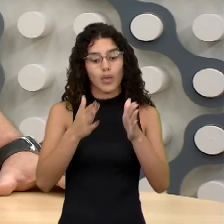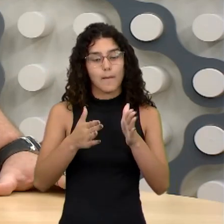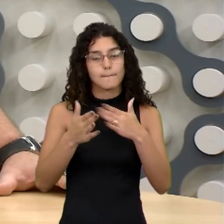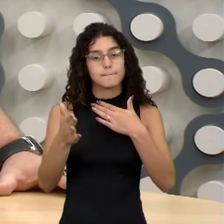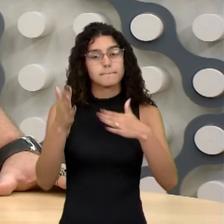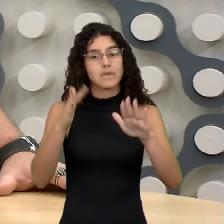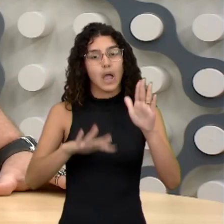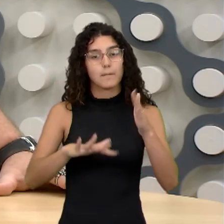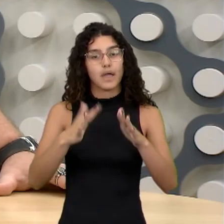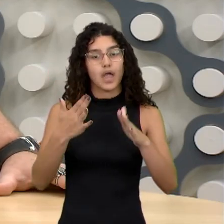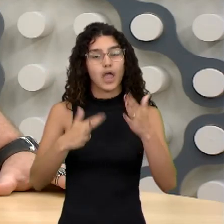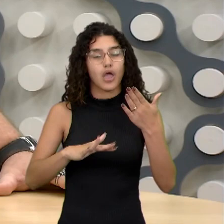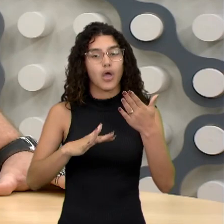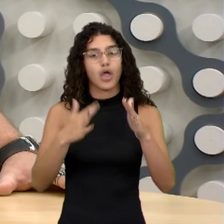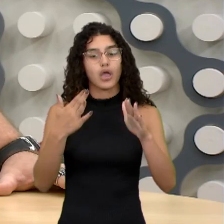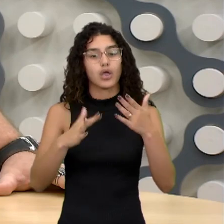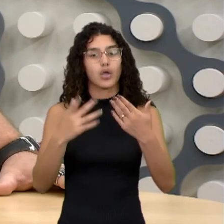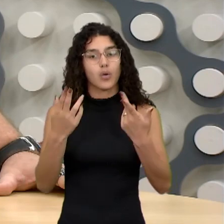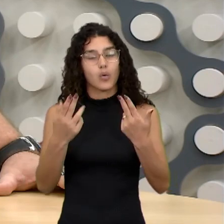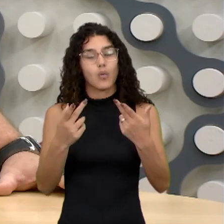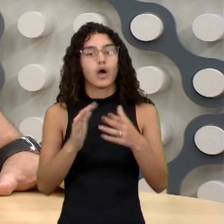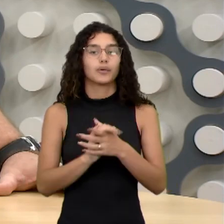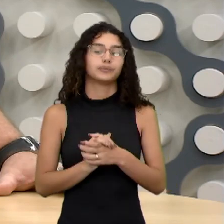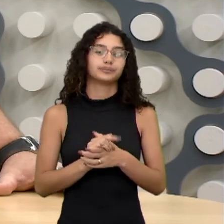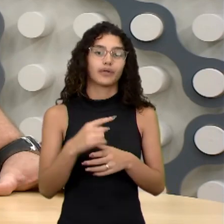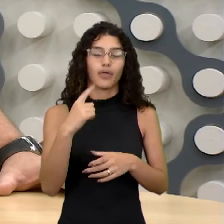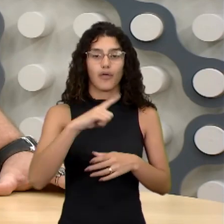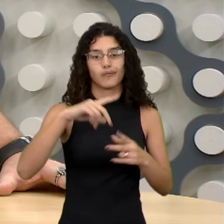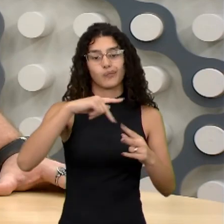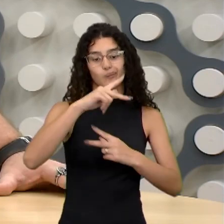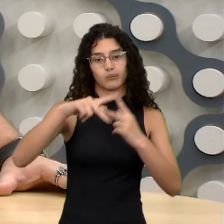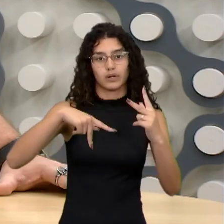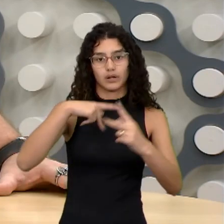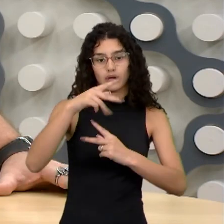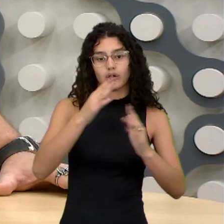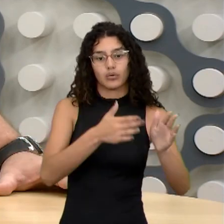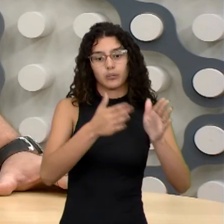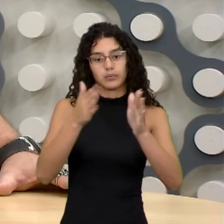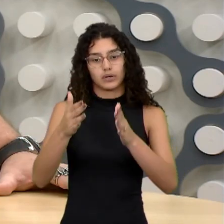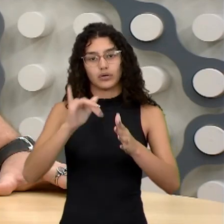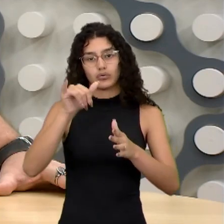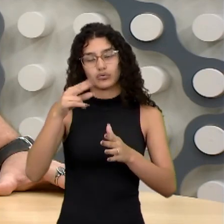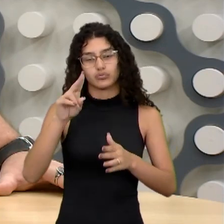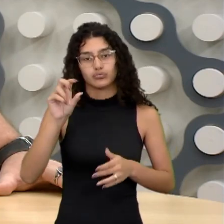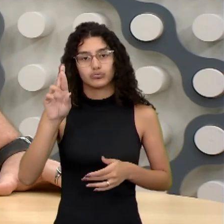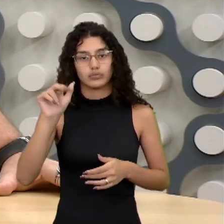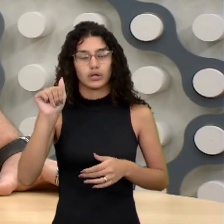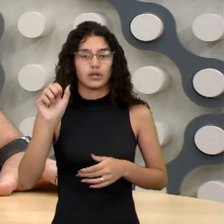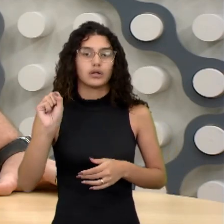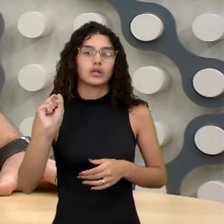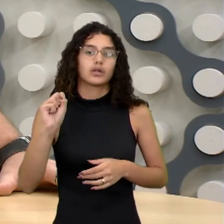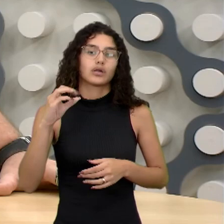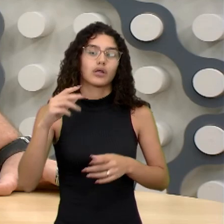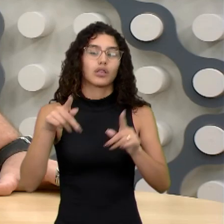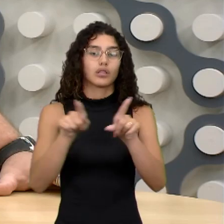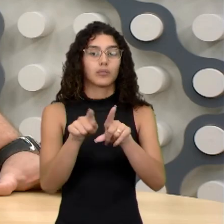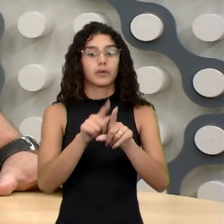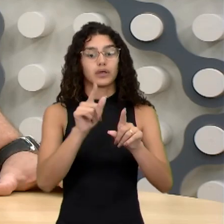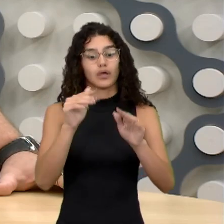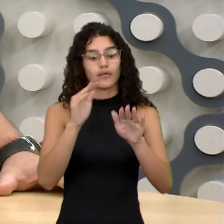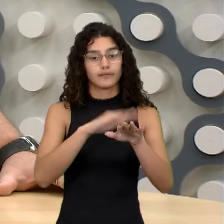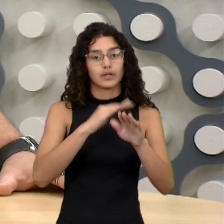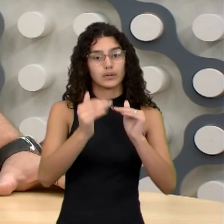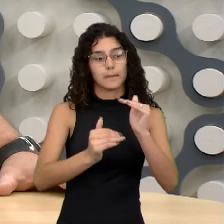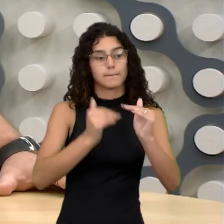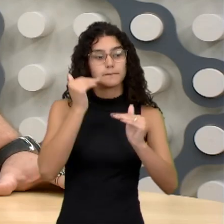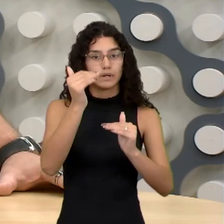igual ao que os dinossauros tiveram aqui no nosso planeta, aí, nesse período aí, né, Jurássico principalmente, aí, que é a fase maior aí